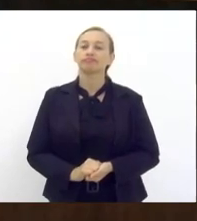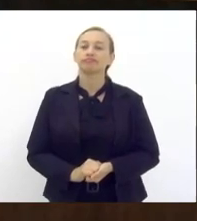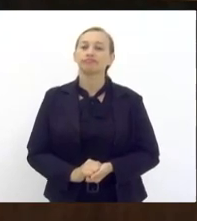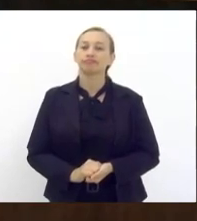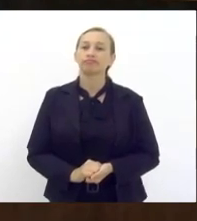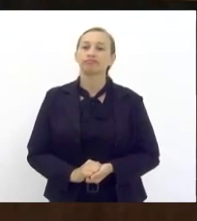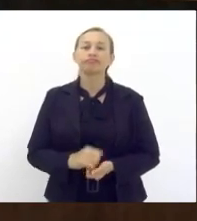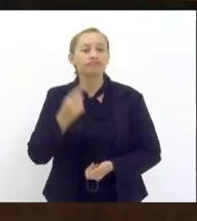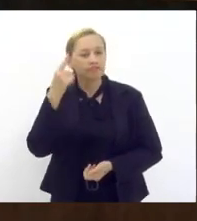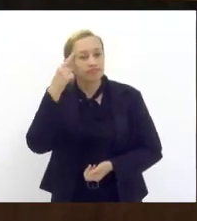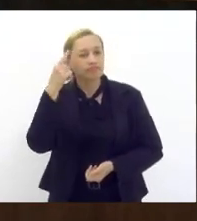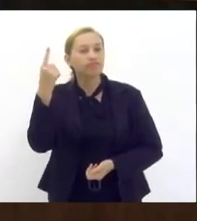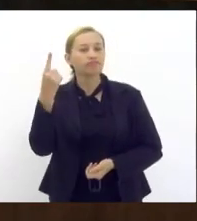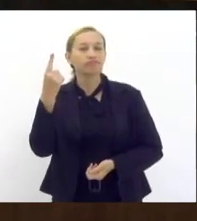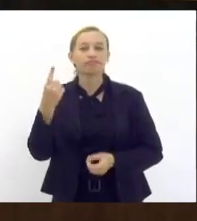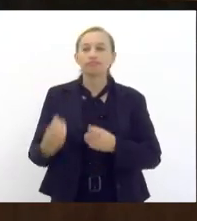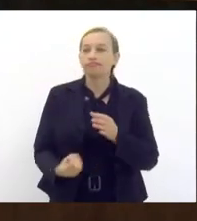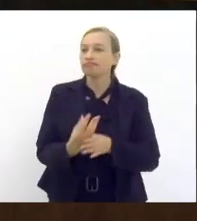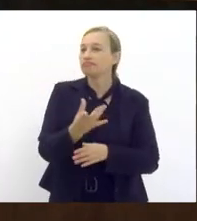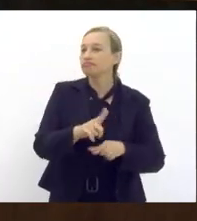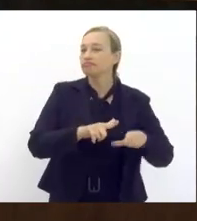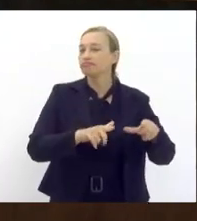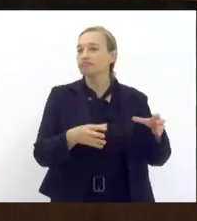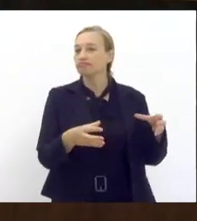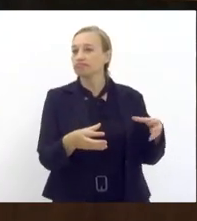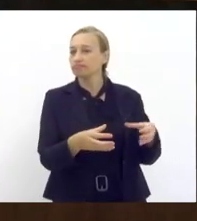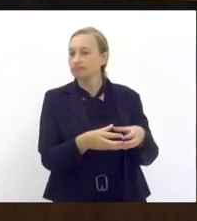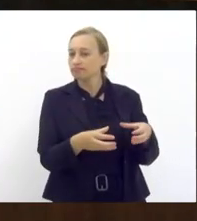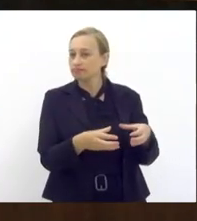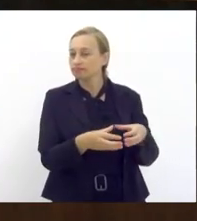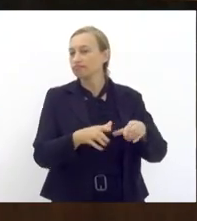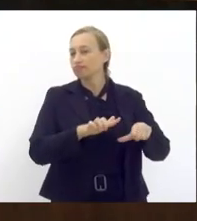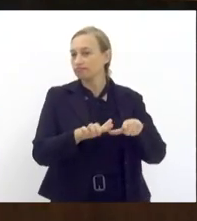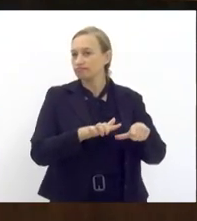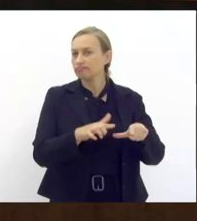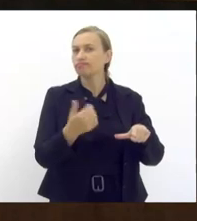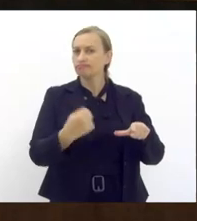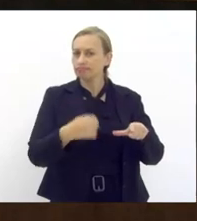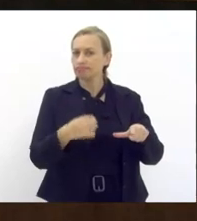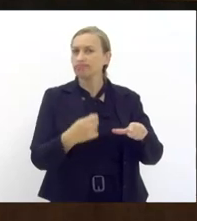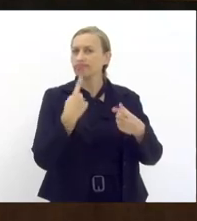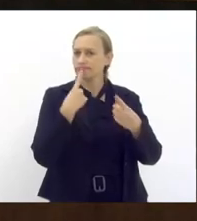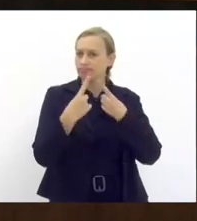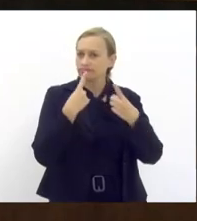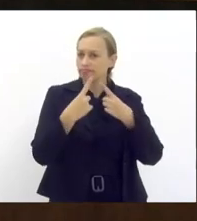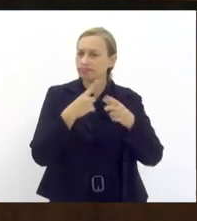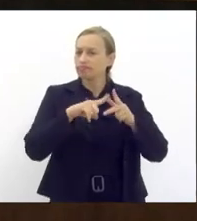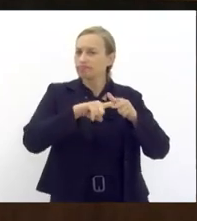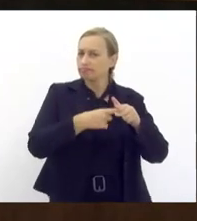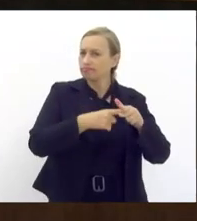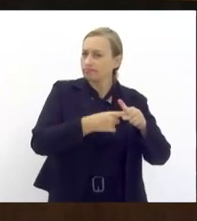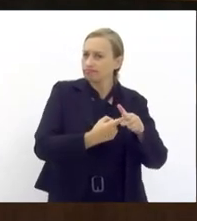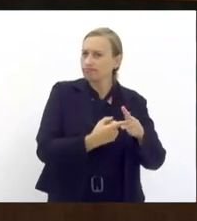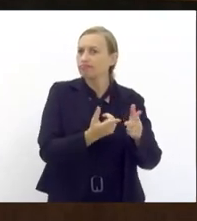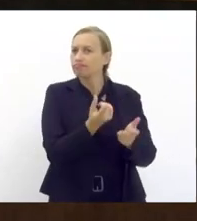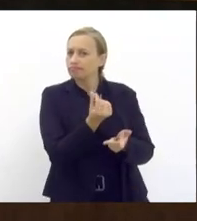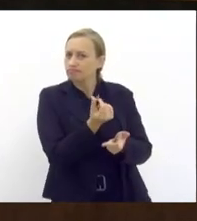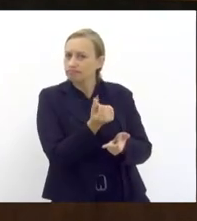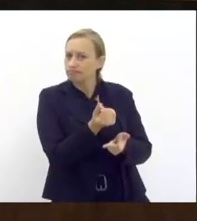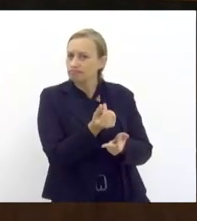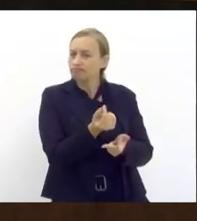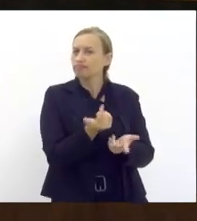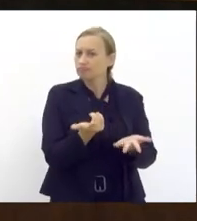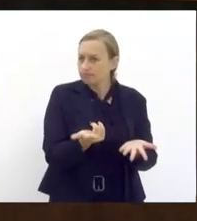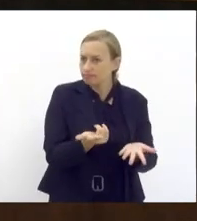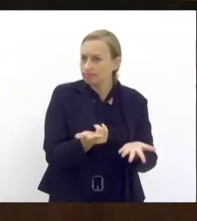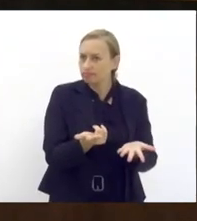essa ideia de um grupo de trabalho, né, precisa discutir a regulação dos preços, das